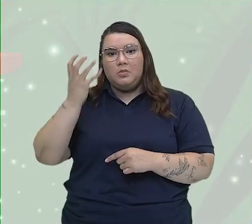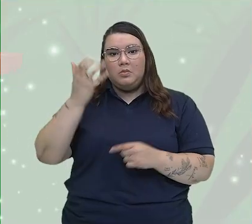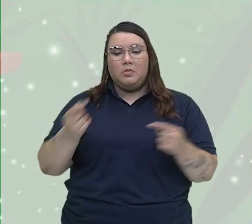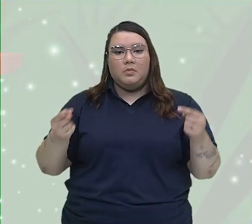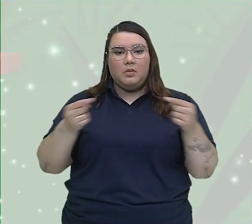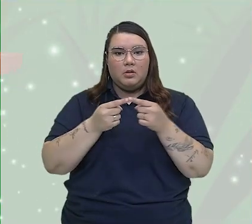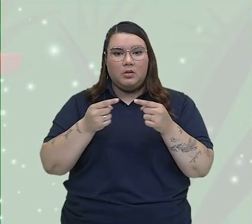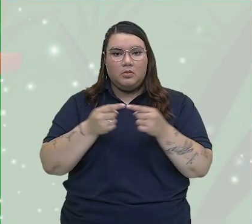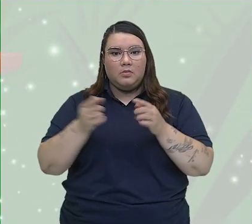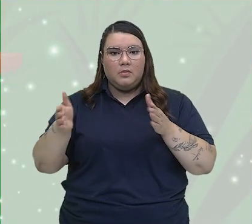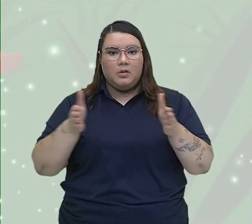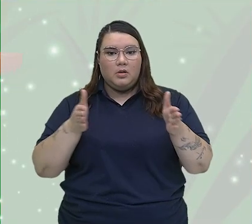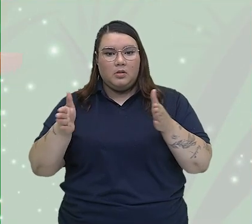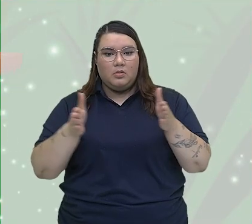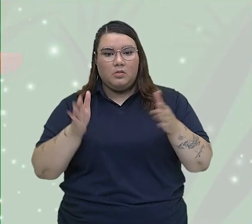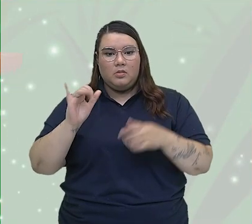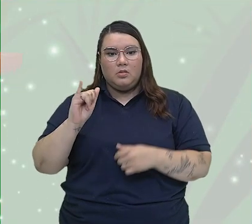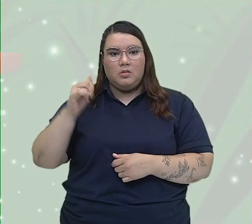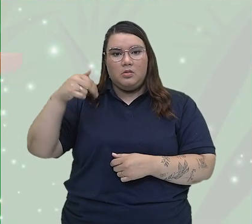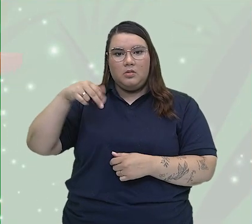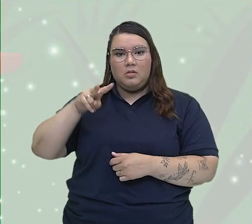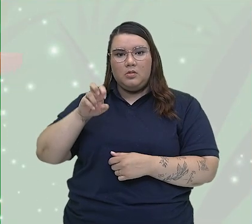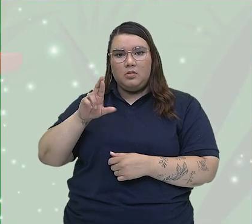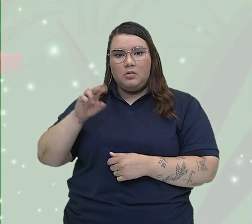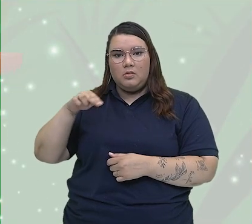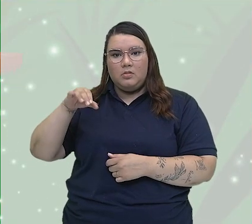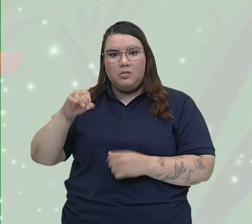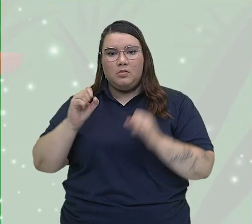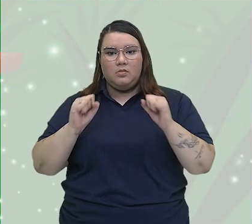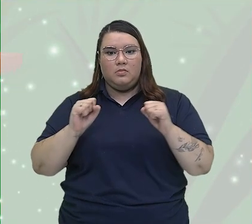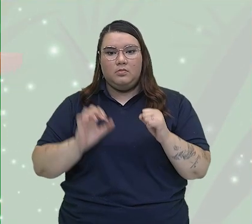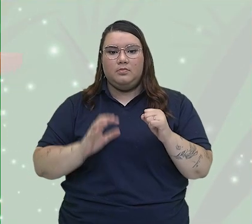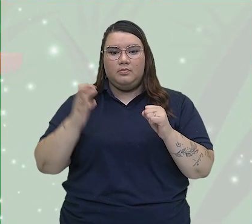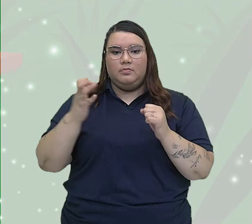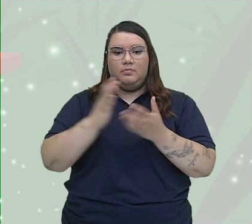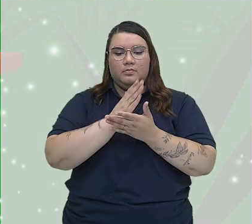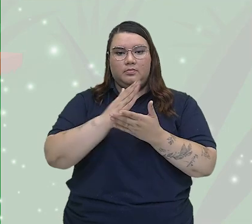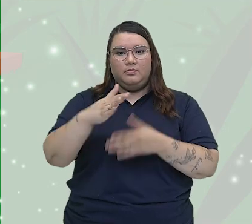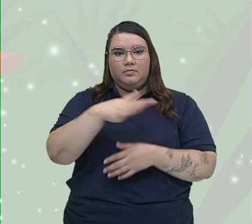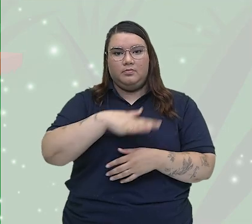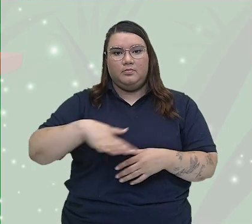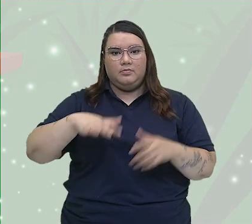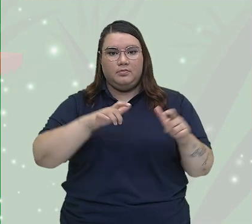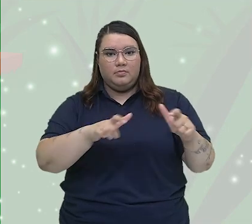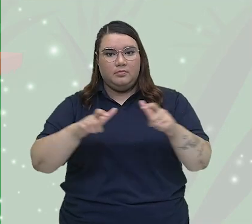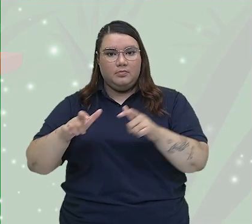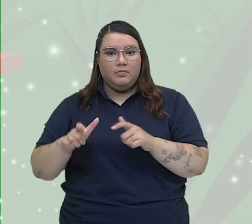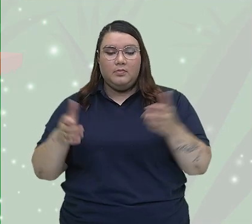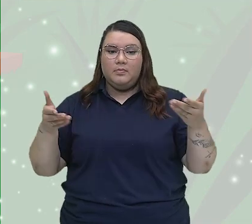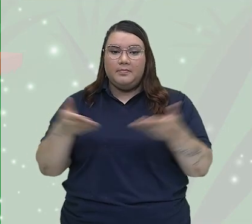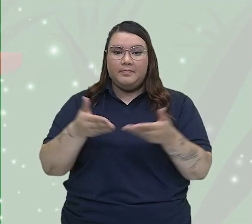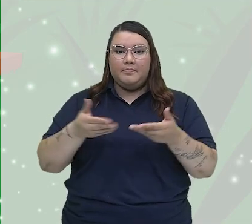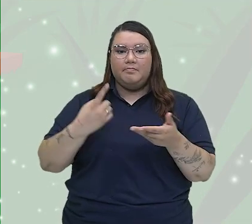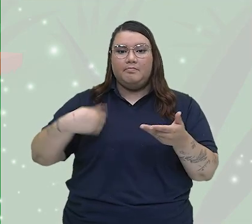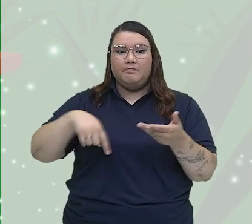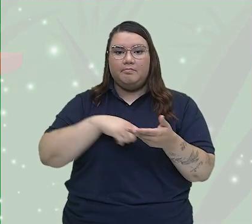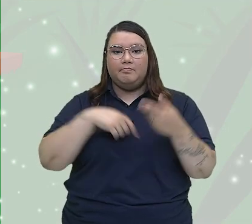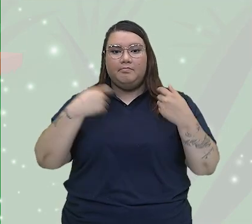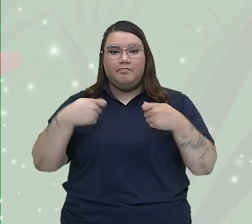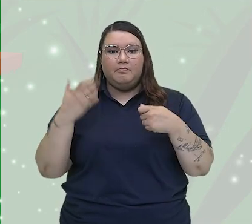inverno. Pode, ocorrer em alguns determinados lugares dessa região. Agora a gente também tem que saber